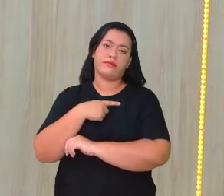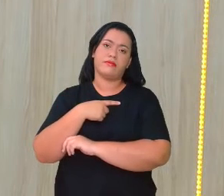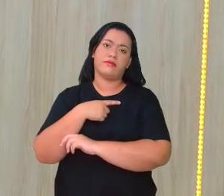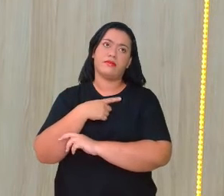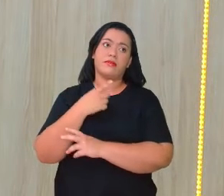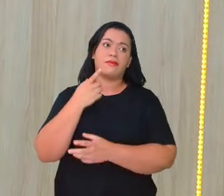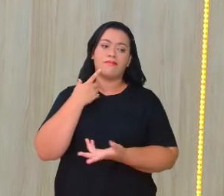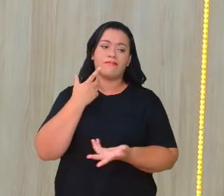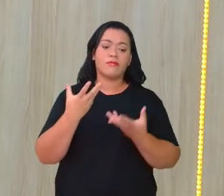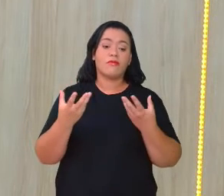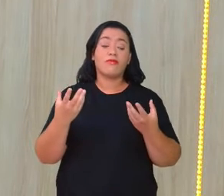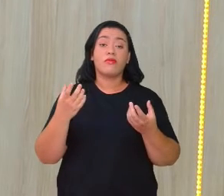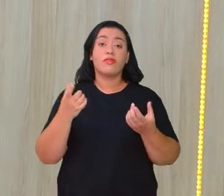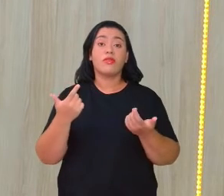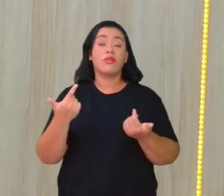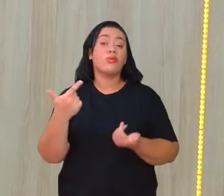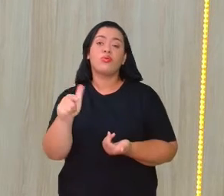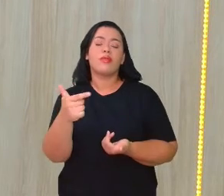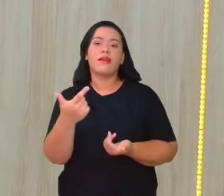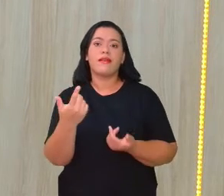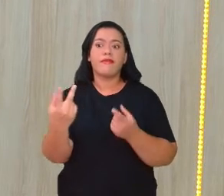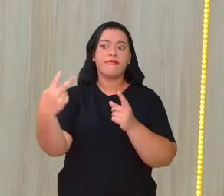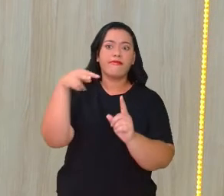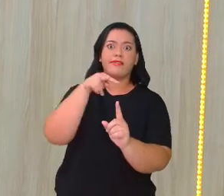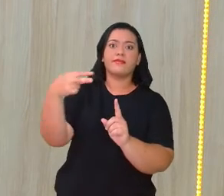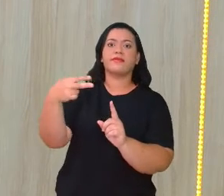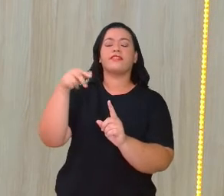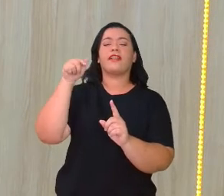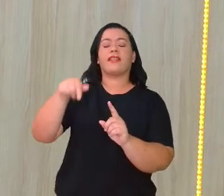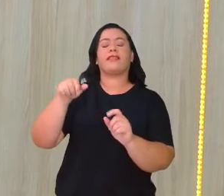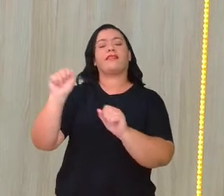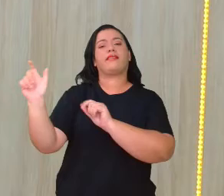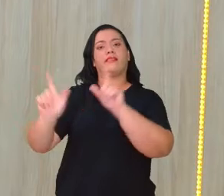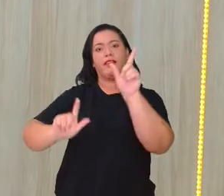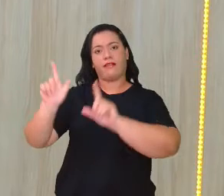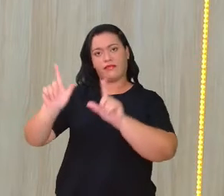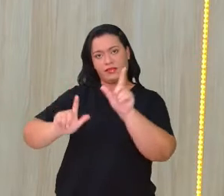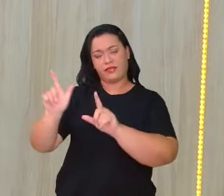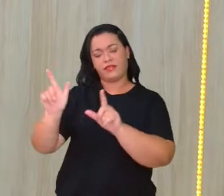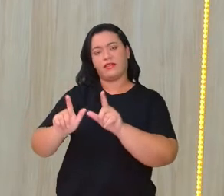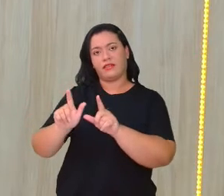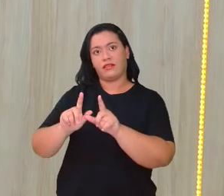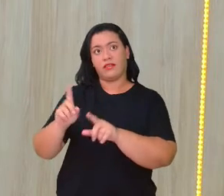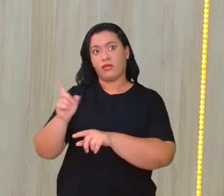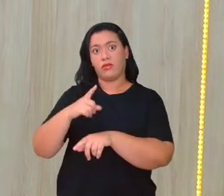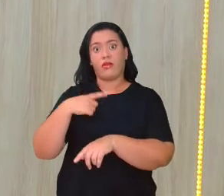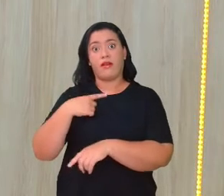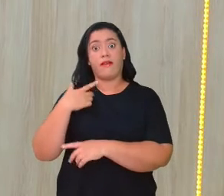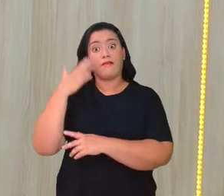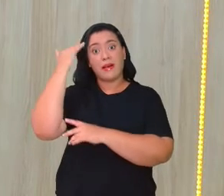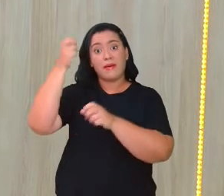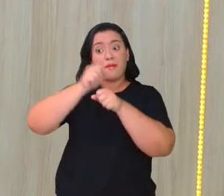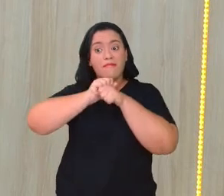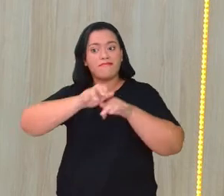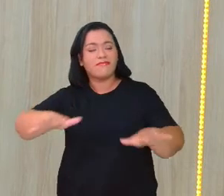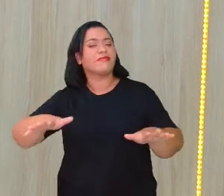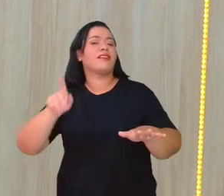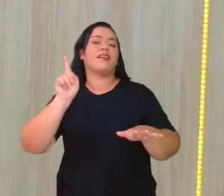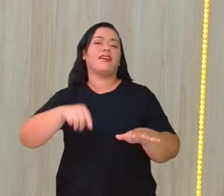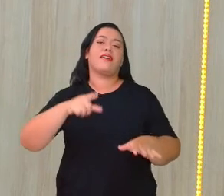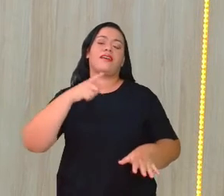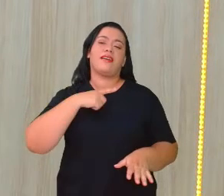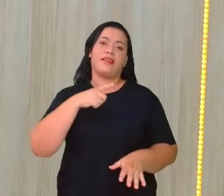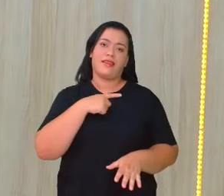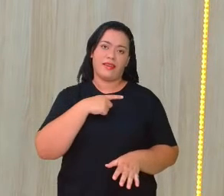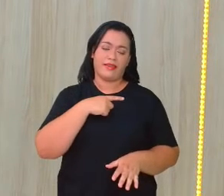tão vistas, na mídia. A gente não tem essa proporção tão grande aí dentro dos